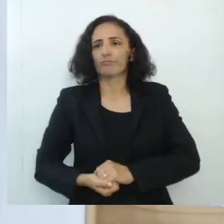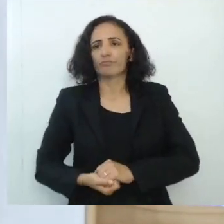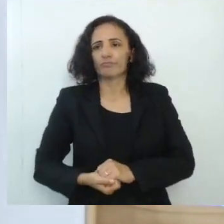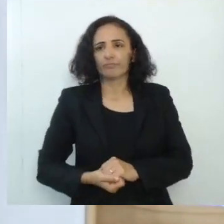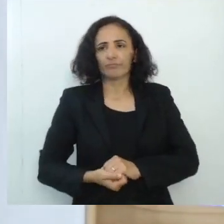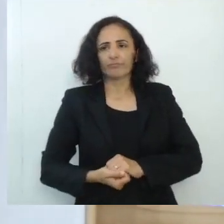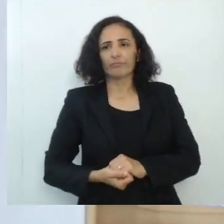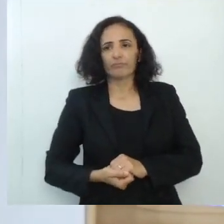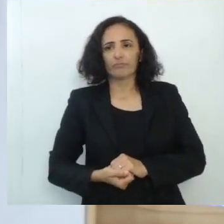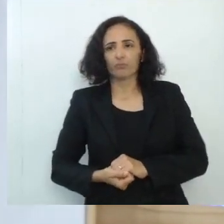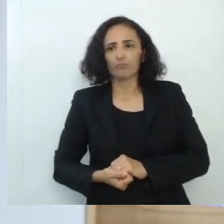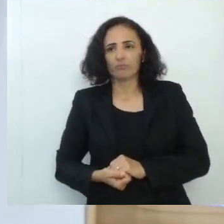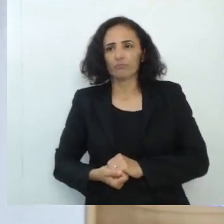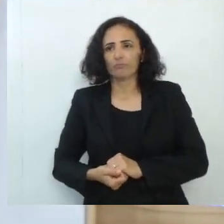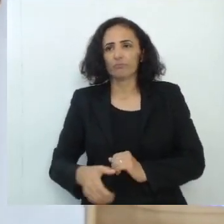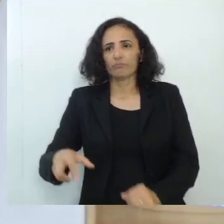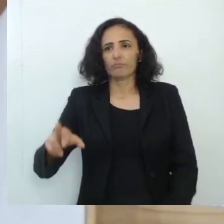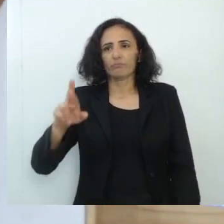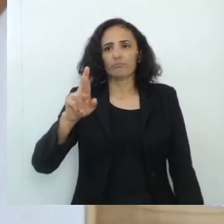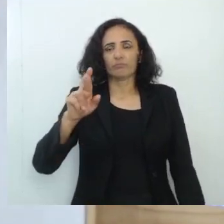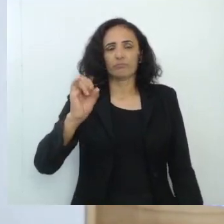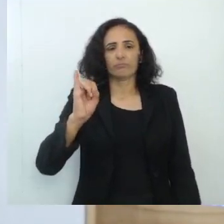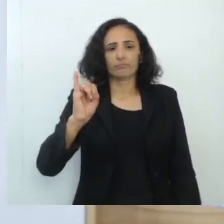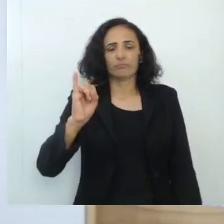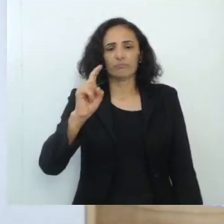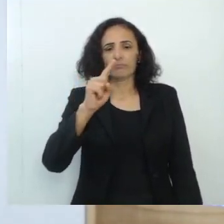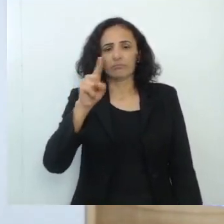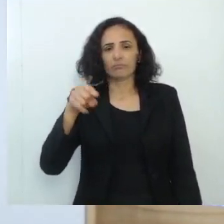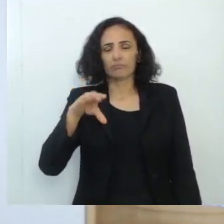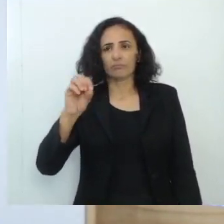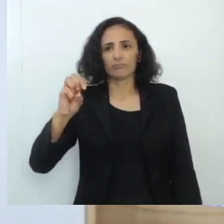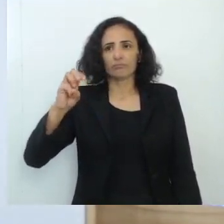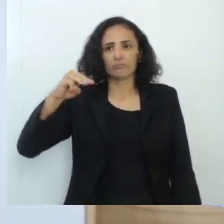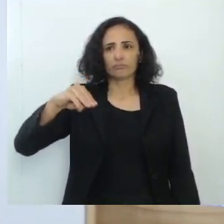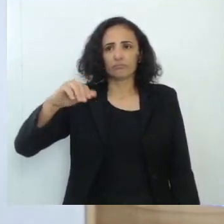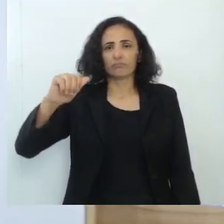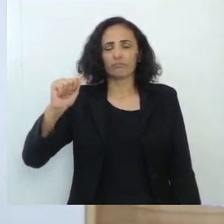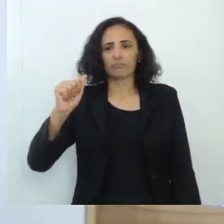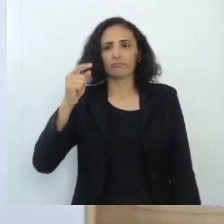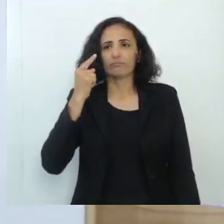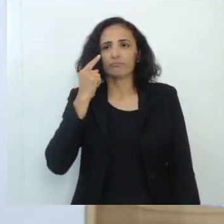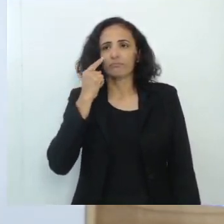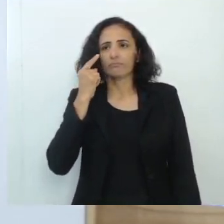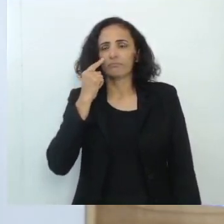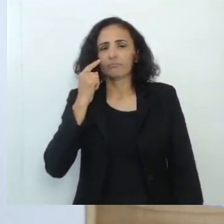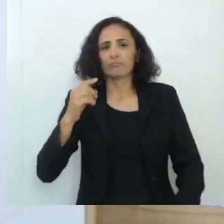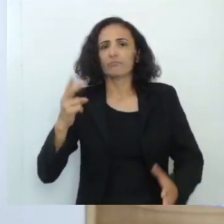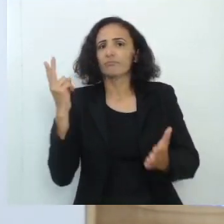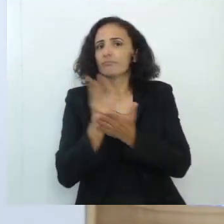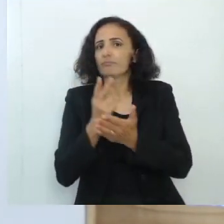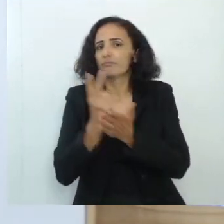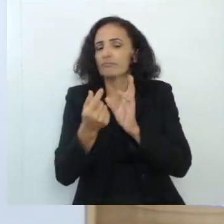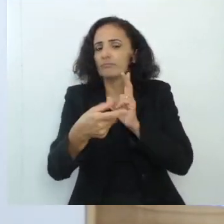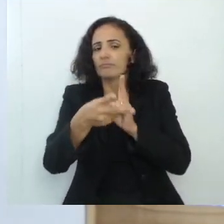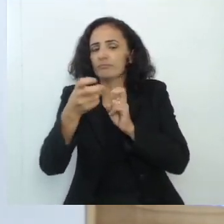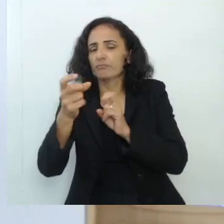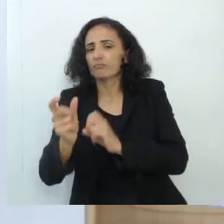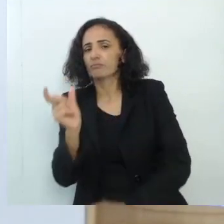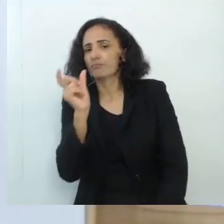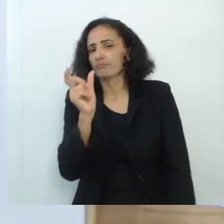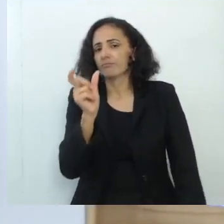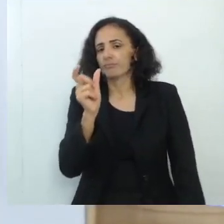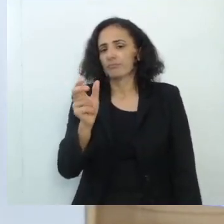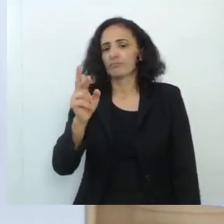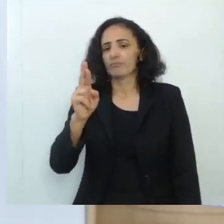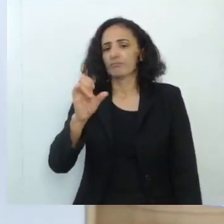rizoma. Isso aqui é o famoso rizoma. E toda vez que vocês pegarem esse termo rizoma em